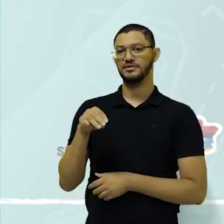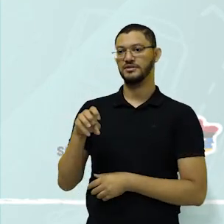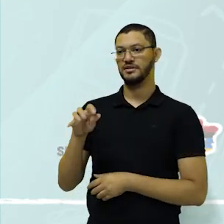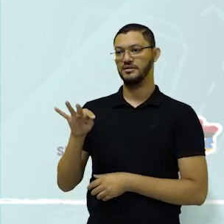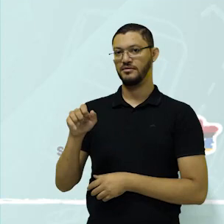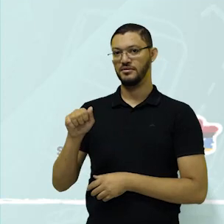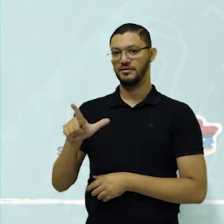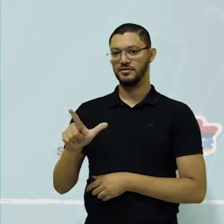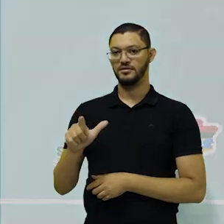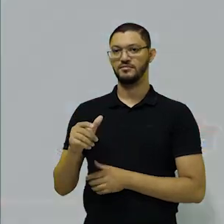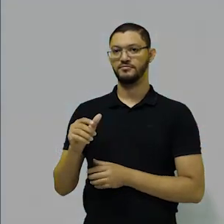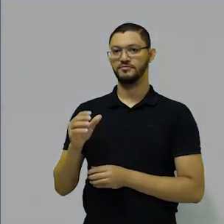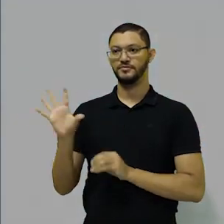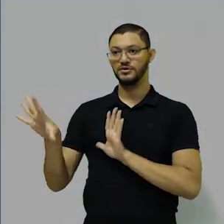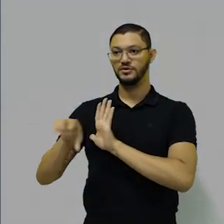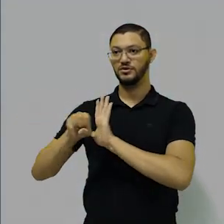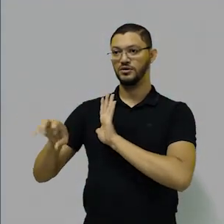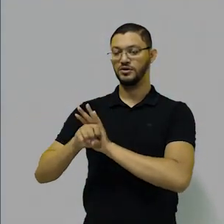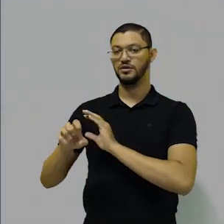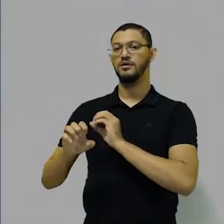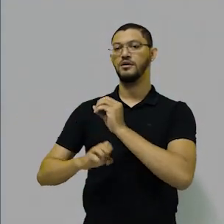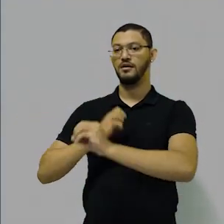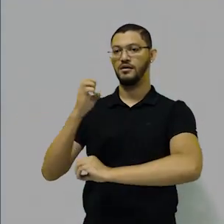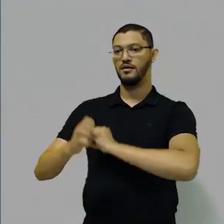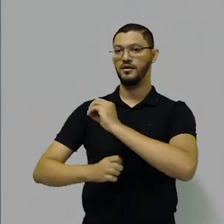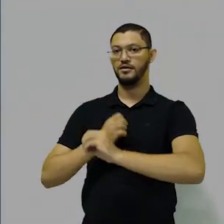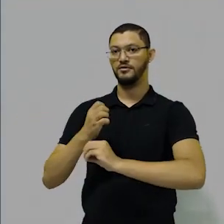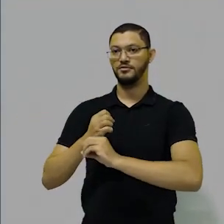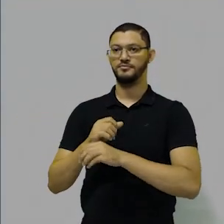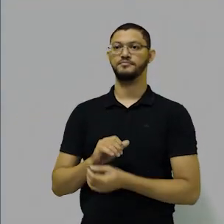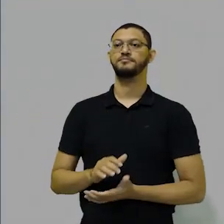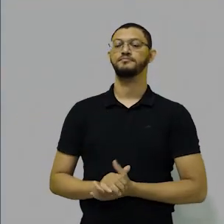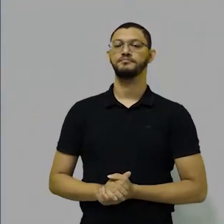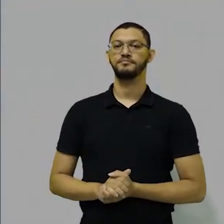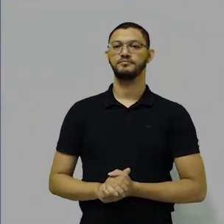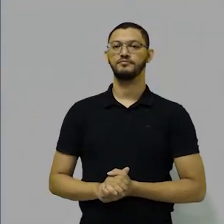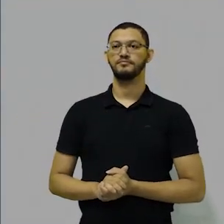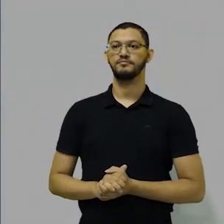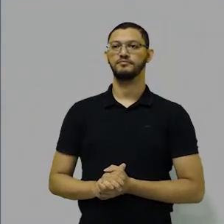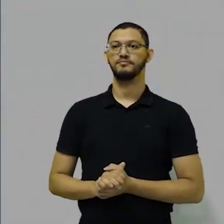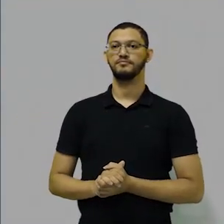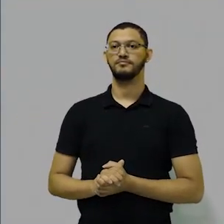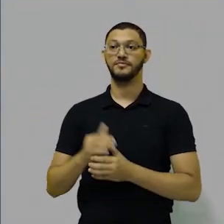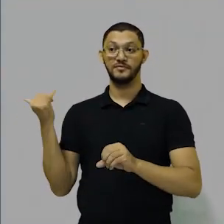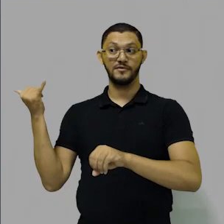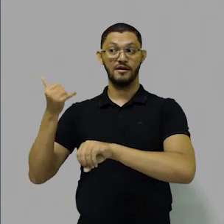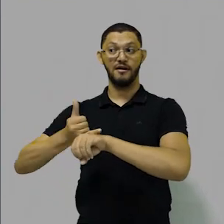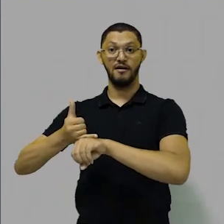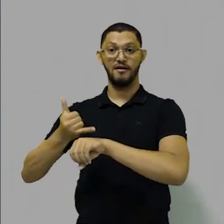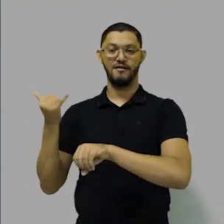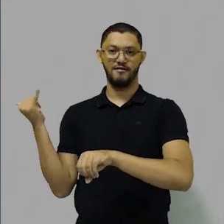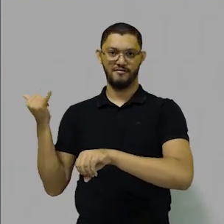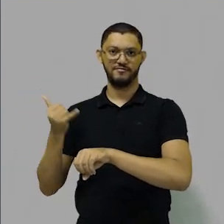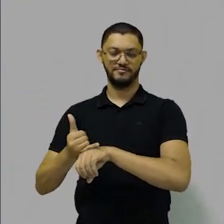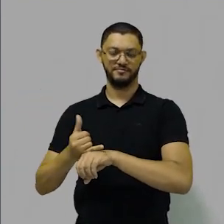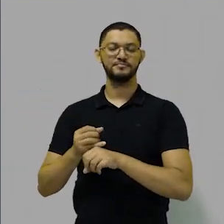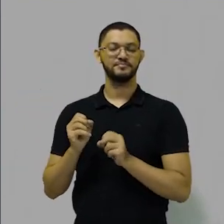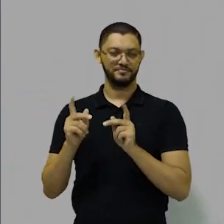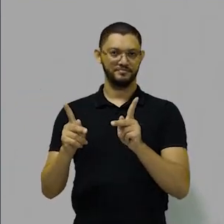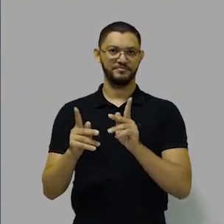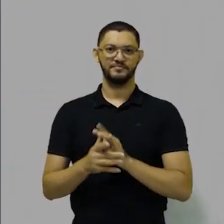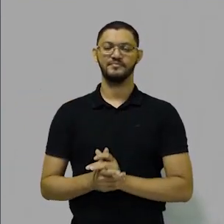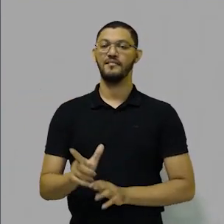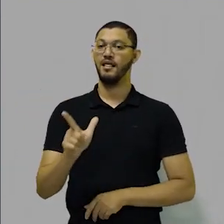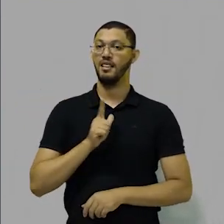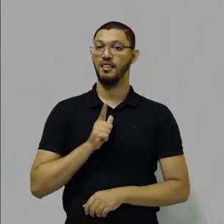em ganhar elétrons e se tornar definitivamente um ânion. Tudo bem? Então, que nós